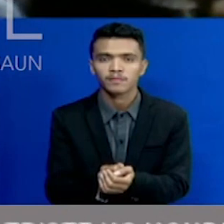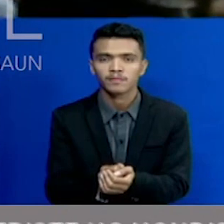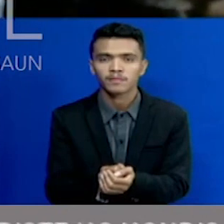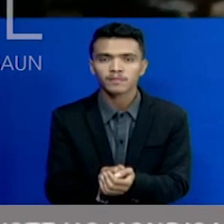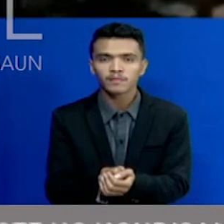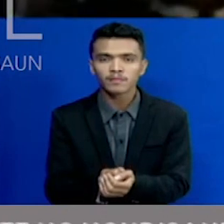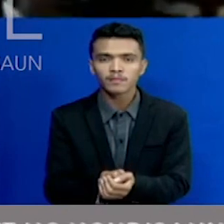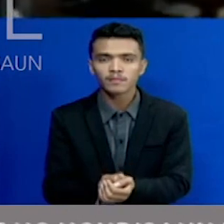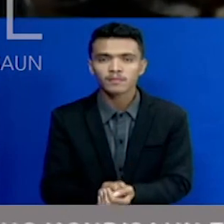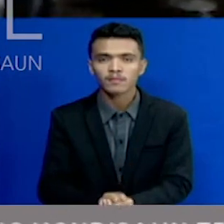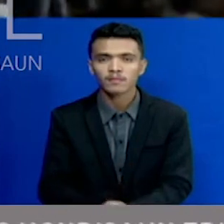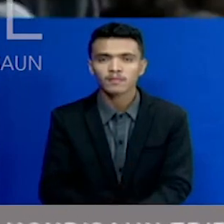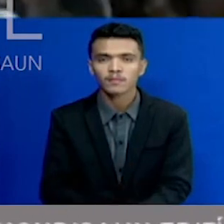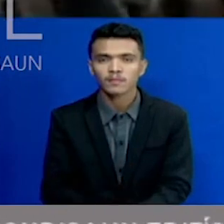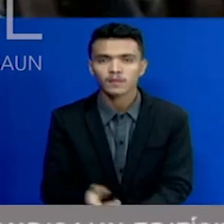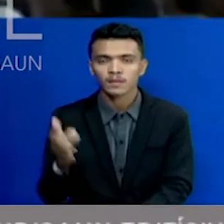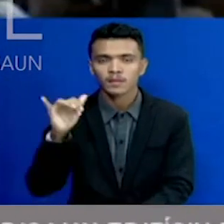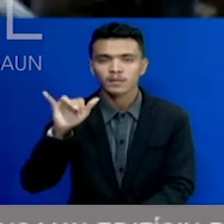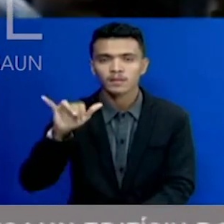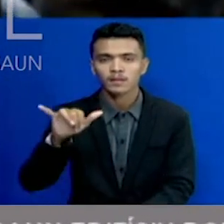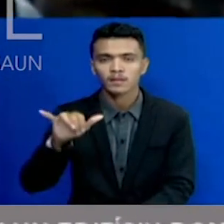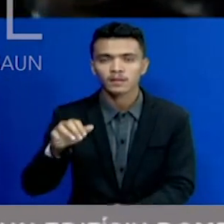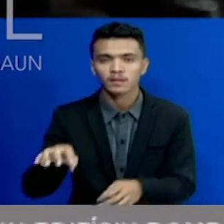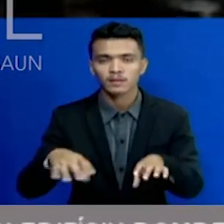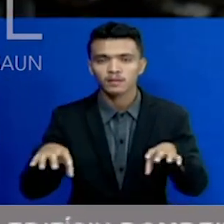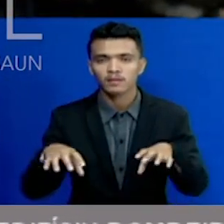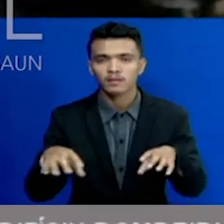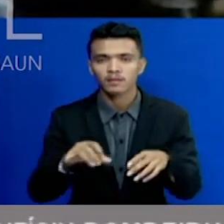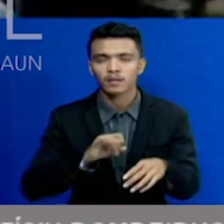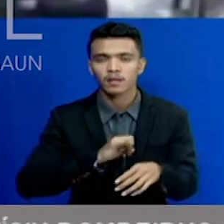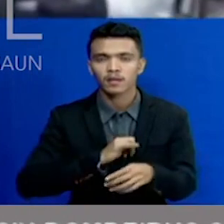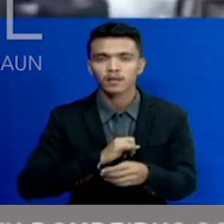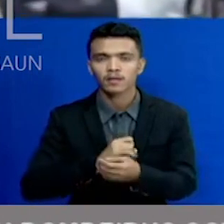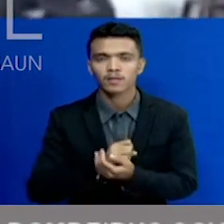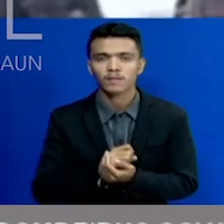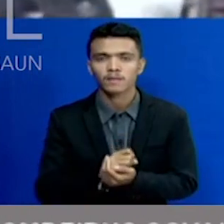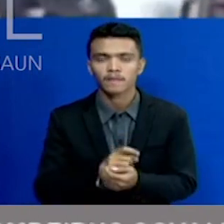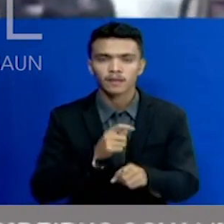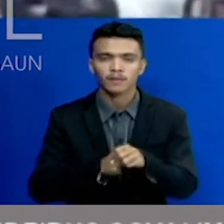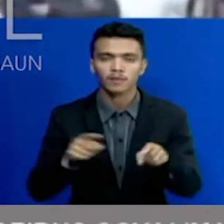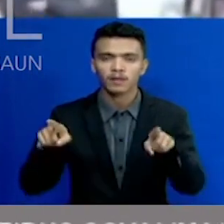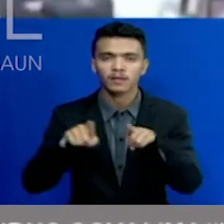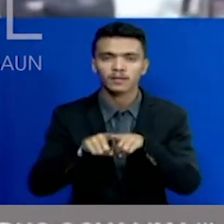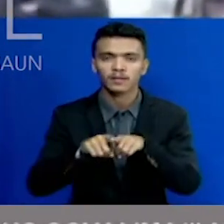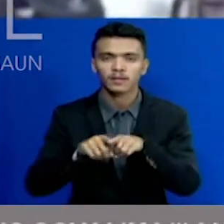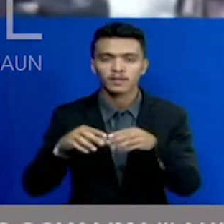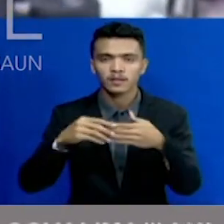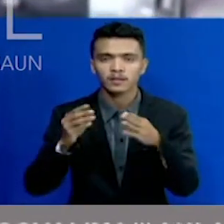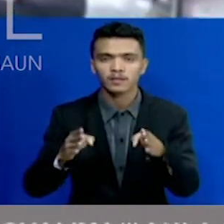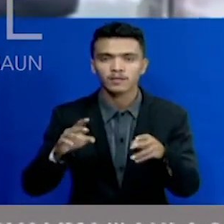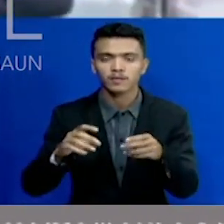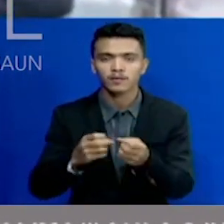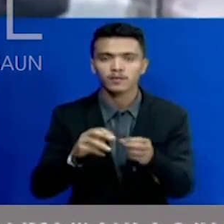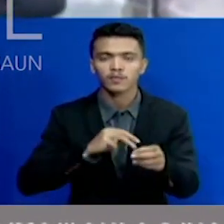watene ha rona be be sirnia sirnia sirni storia sir lao bane be. Iha tempo hanesan, sefi suku mau